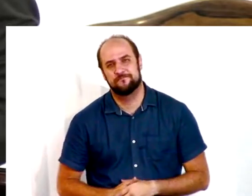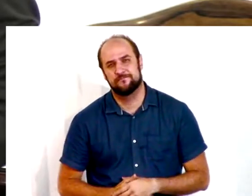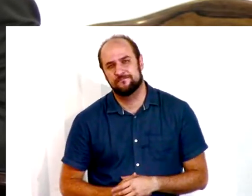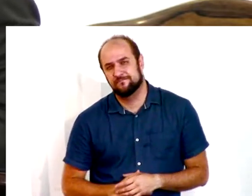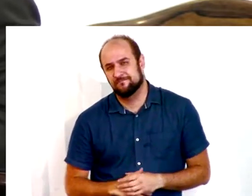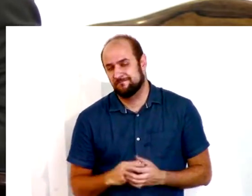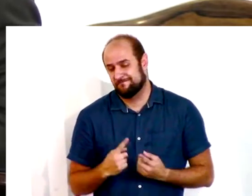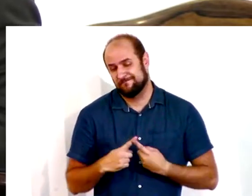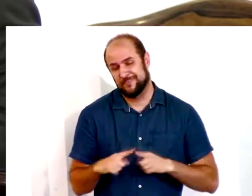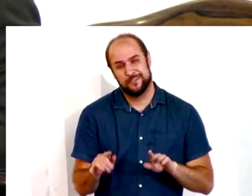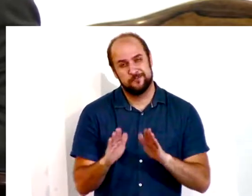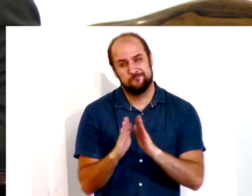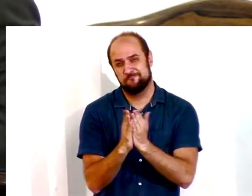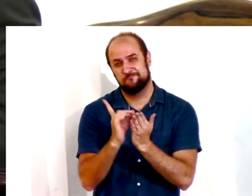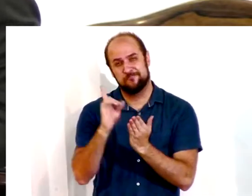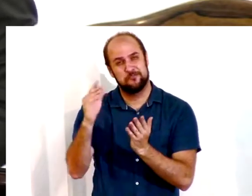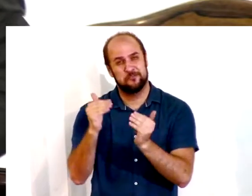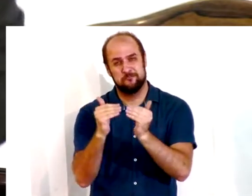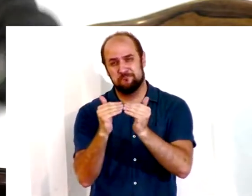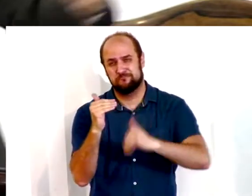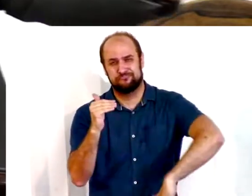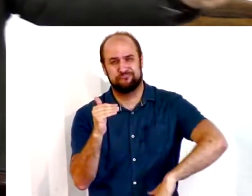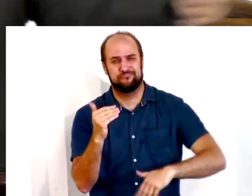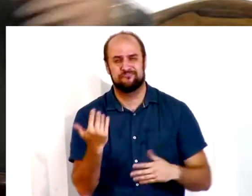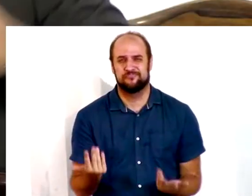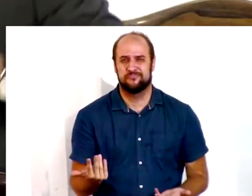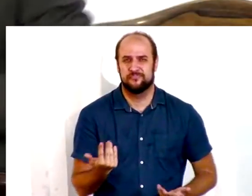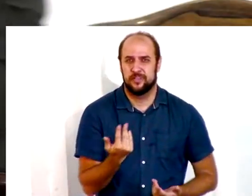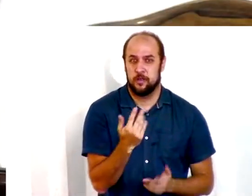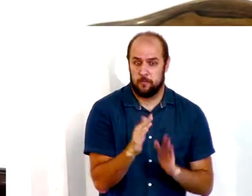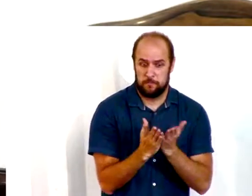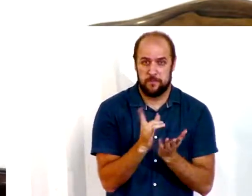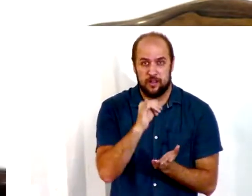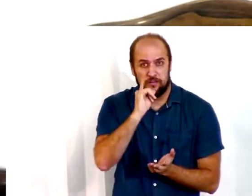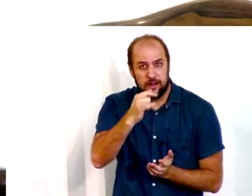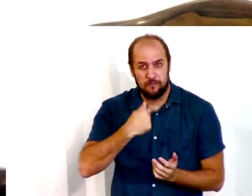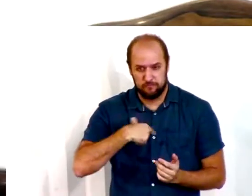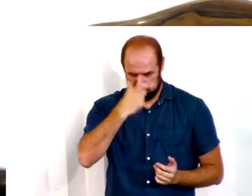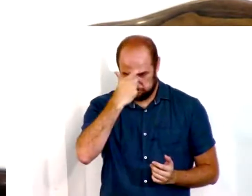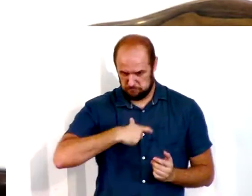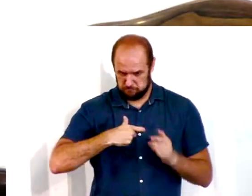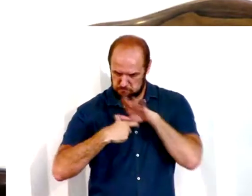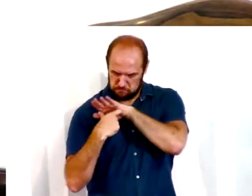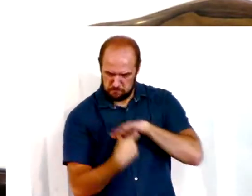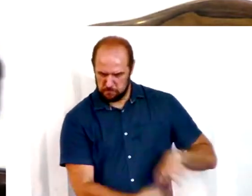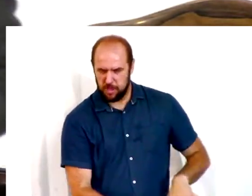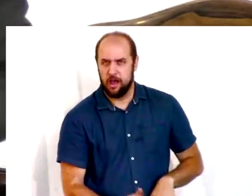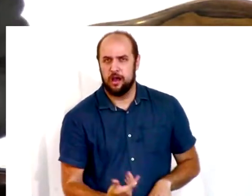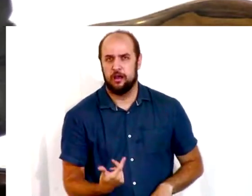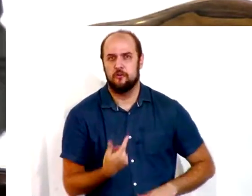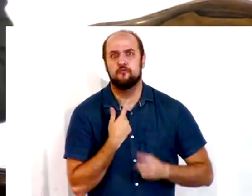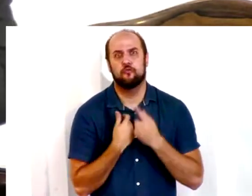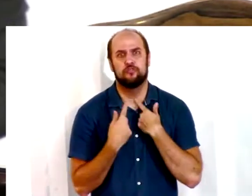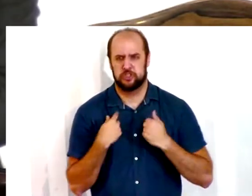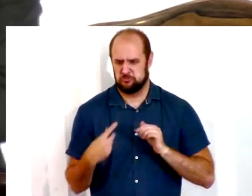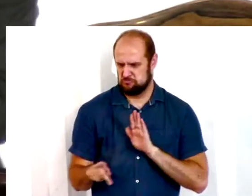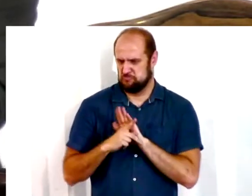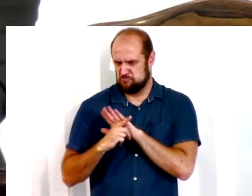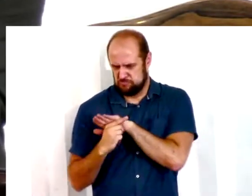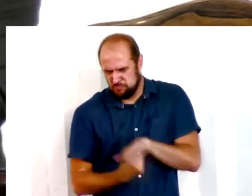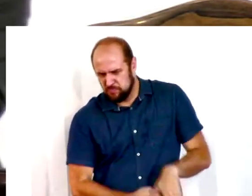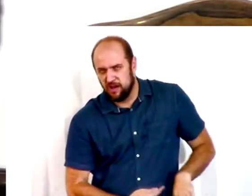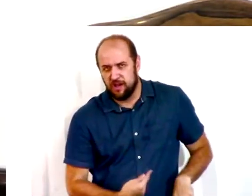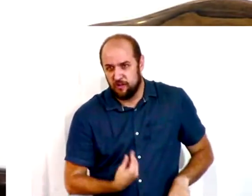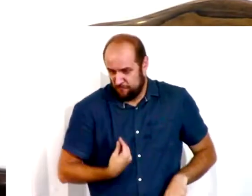Mas não é isso que a Escritura diz. Jesus está dizendo, negue a si mesmo, tome a sua cruz e siga-me. Negue as suas vontades para